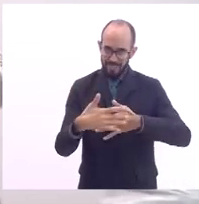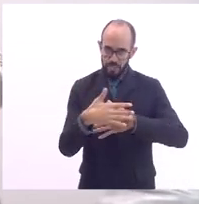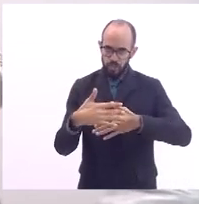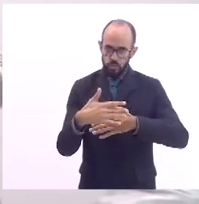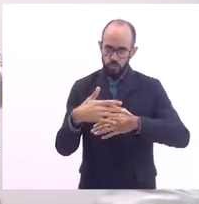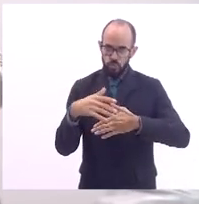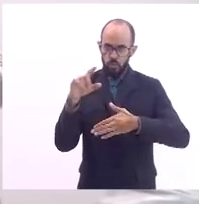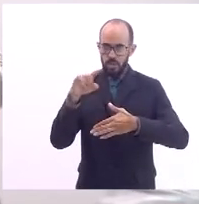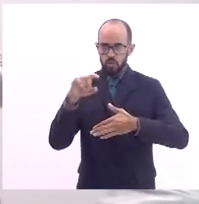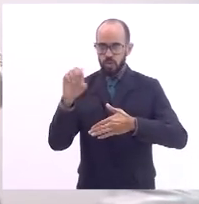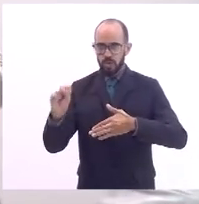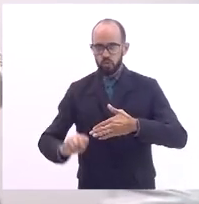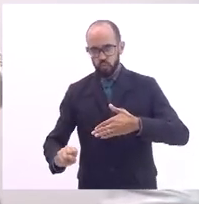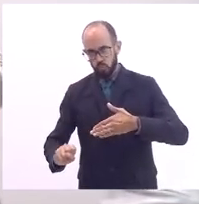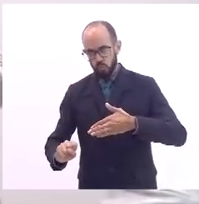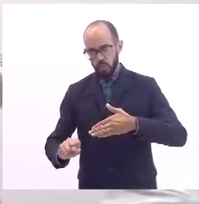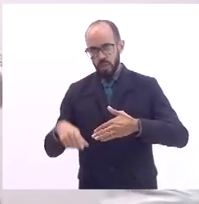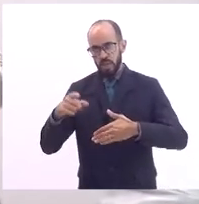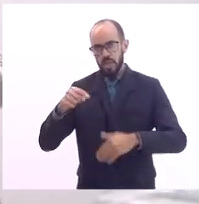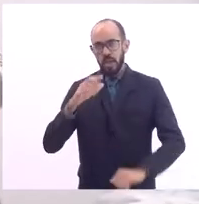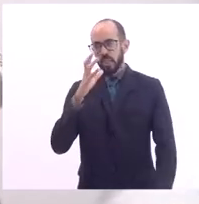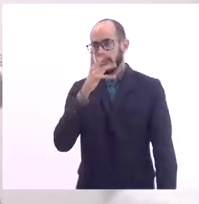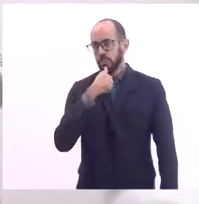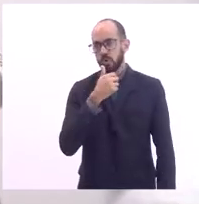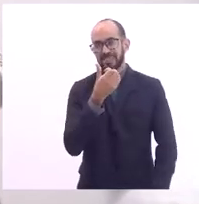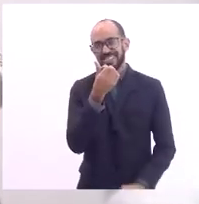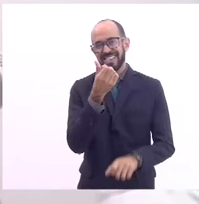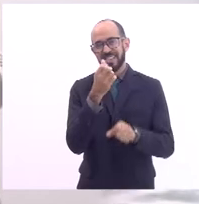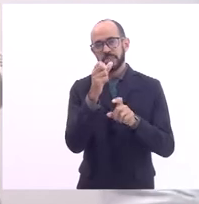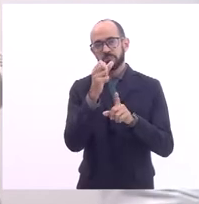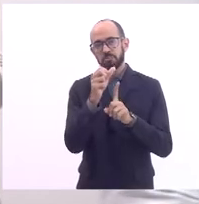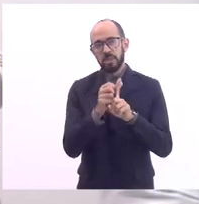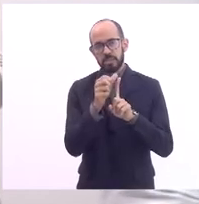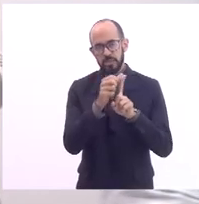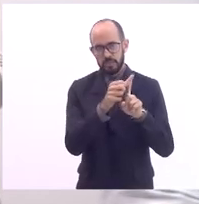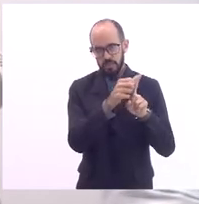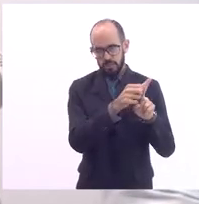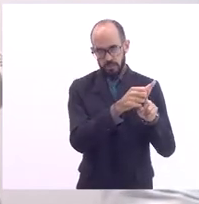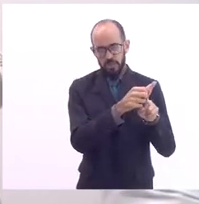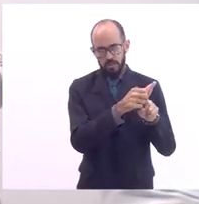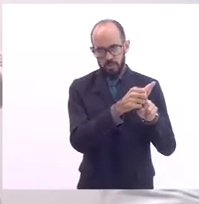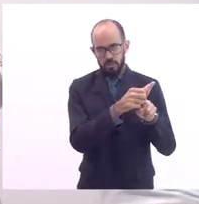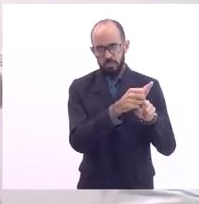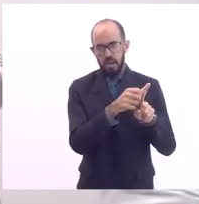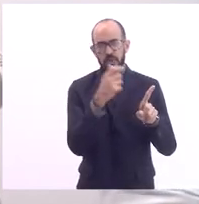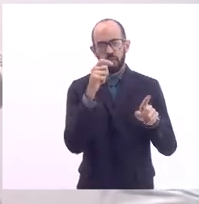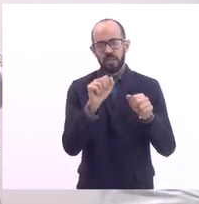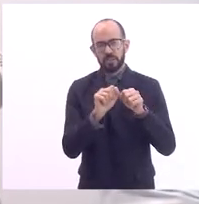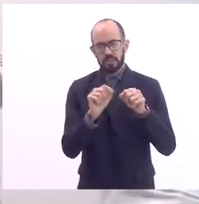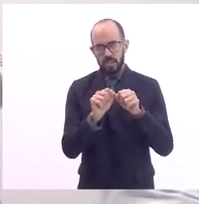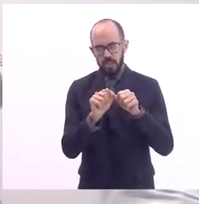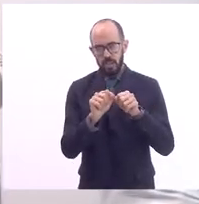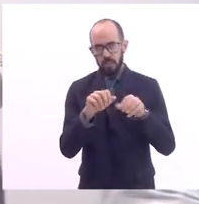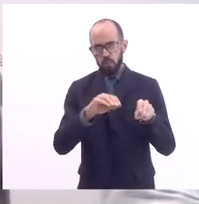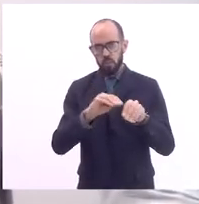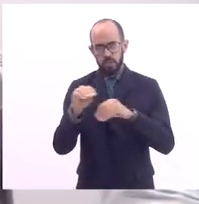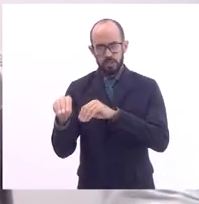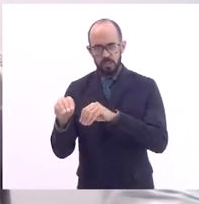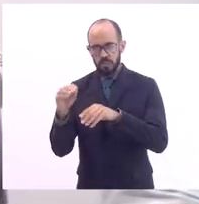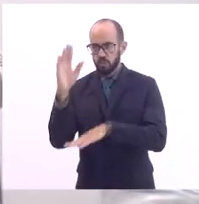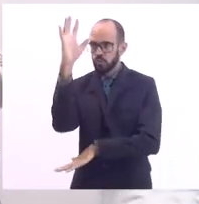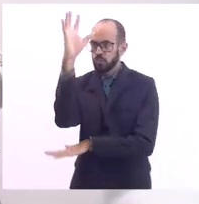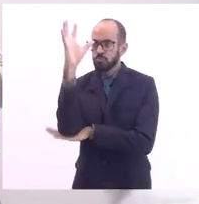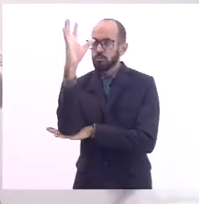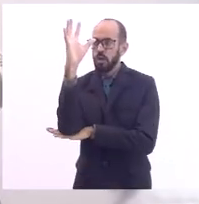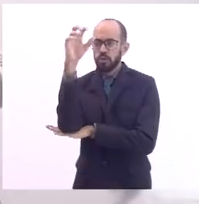ficou 6 meses para fazer o reposicionamento dos postes. Isso se repetiu na rua Paulo Alves, no bairro do Ingá, lá